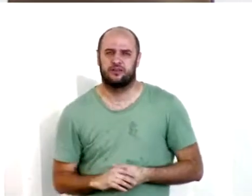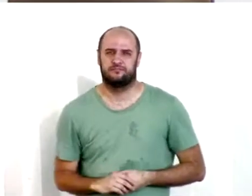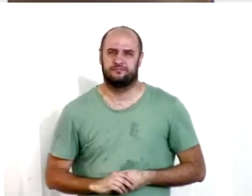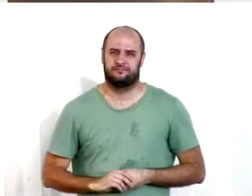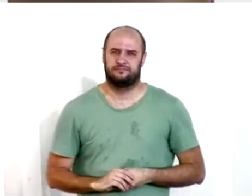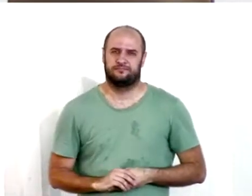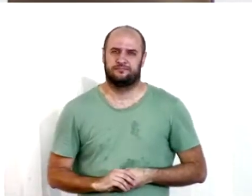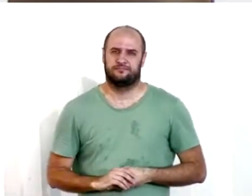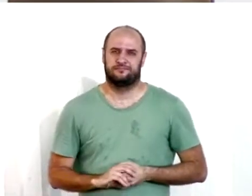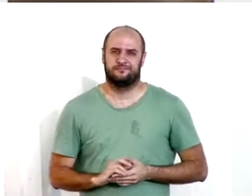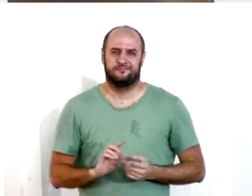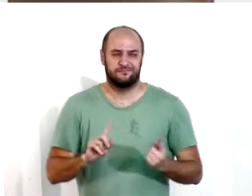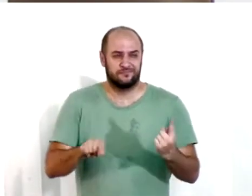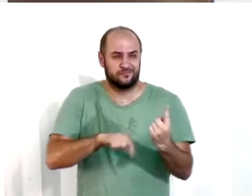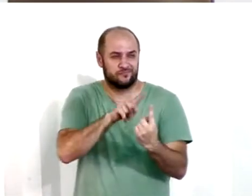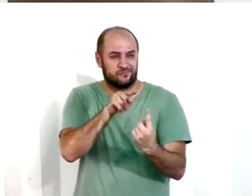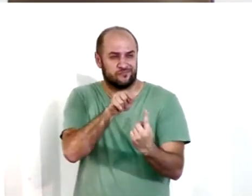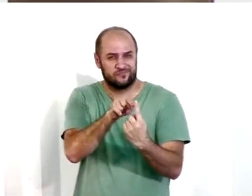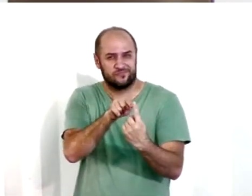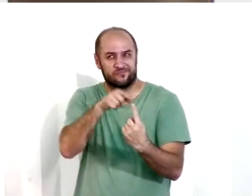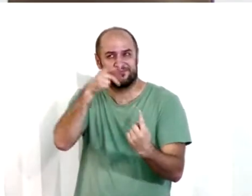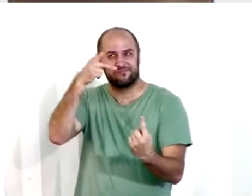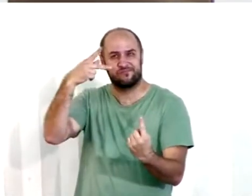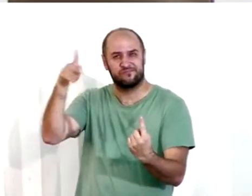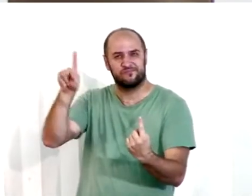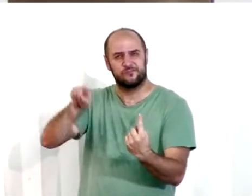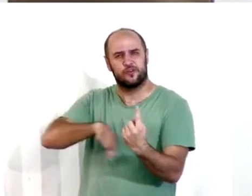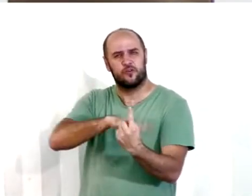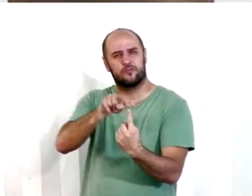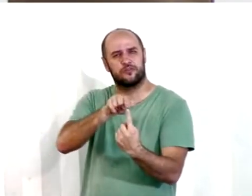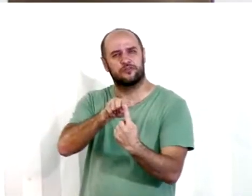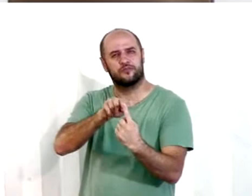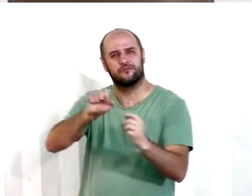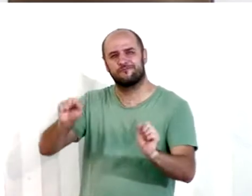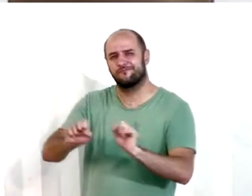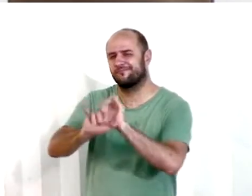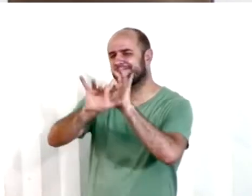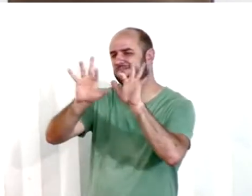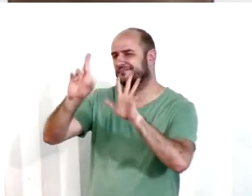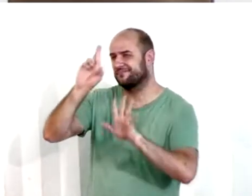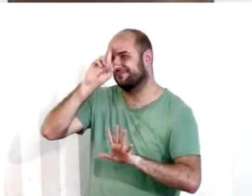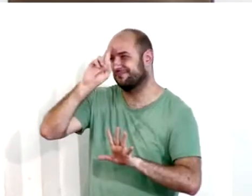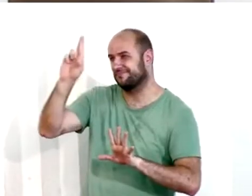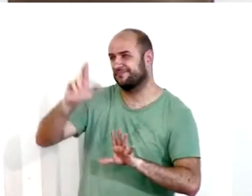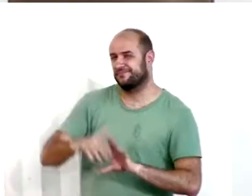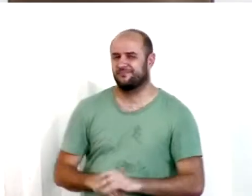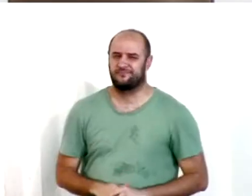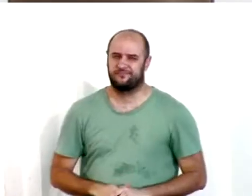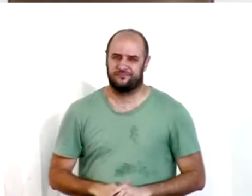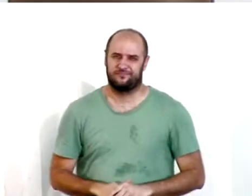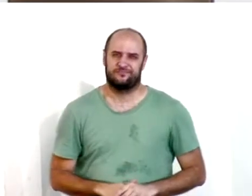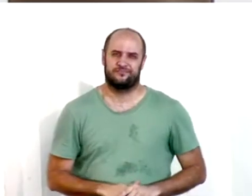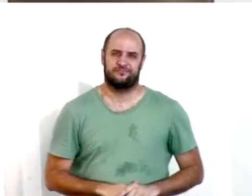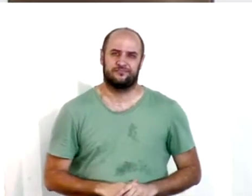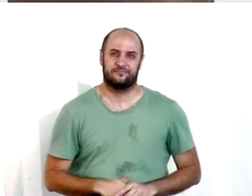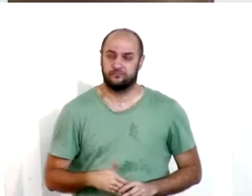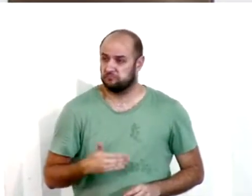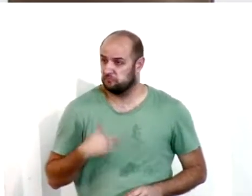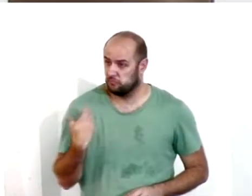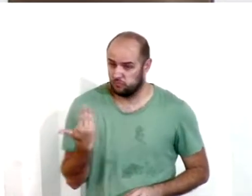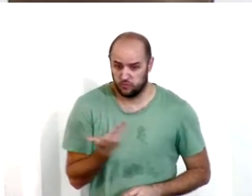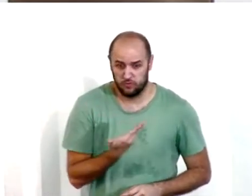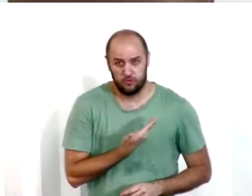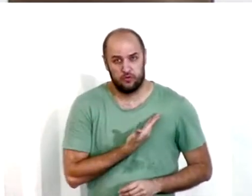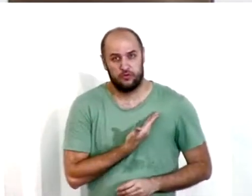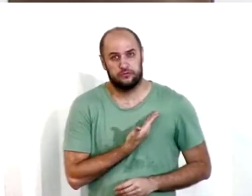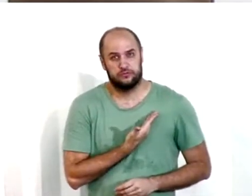a fim de cumprir propósito, e o propósito é dar glórias a Deus. E nós,